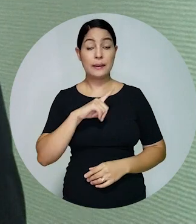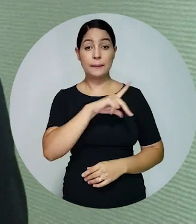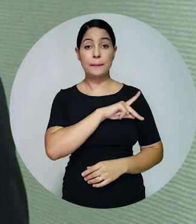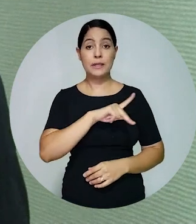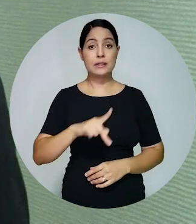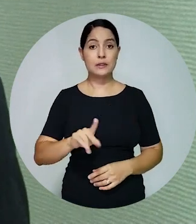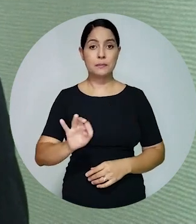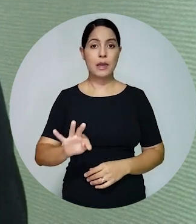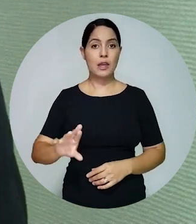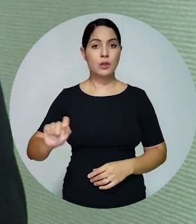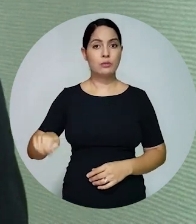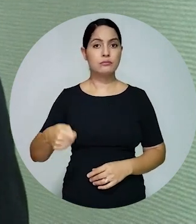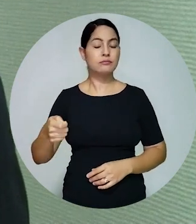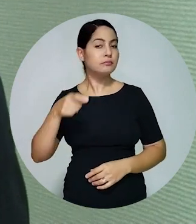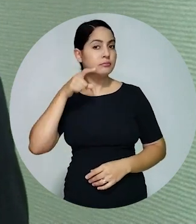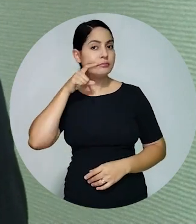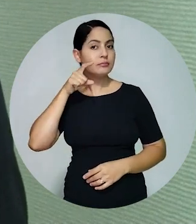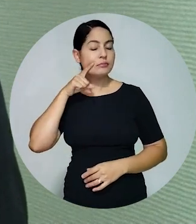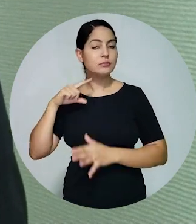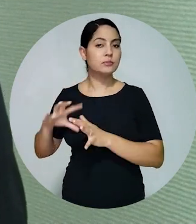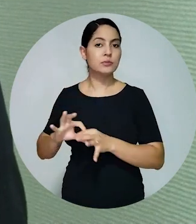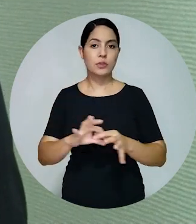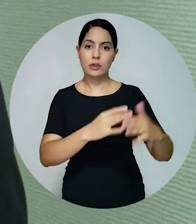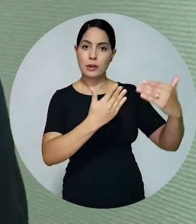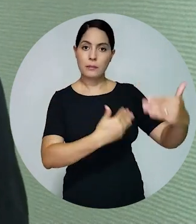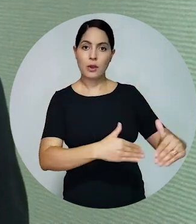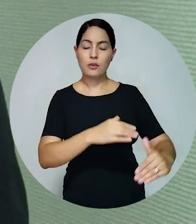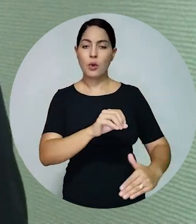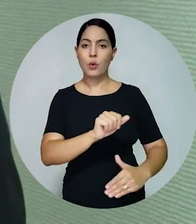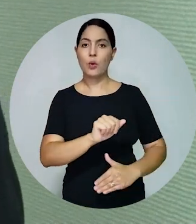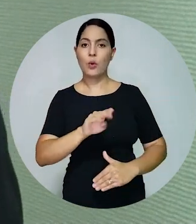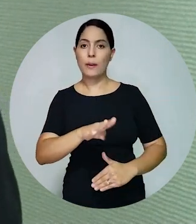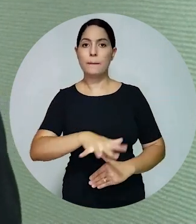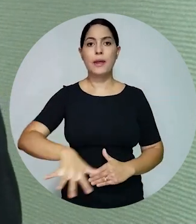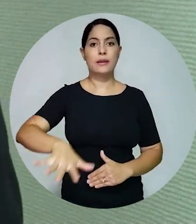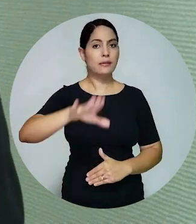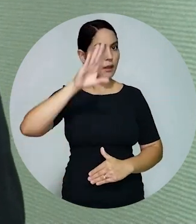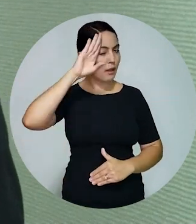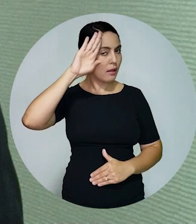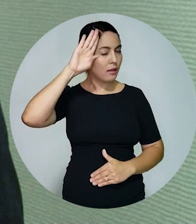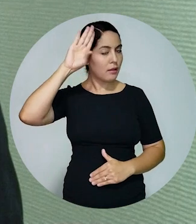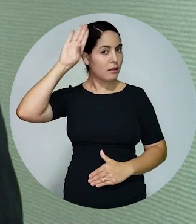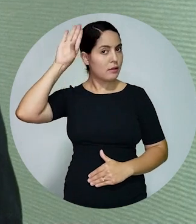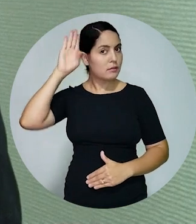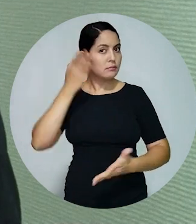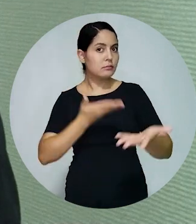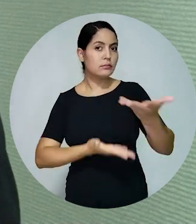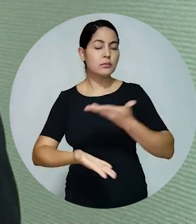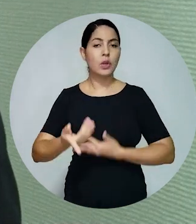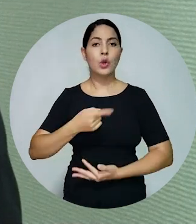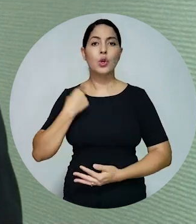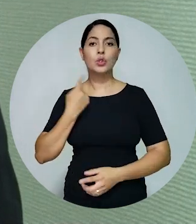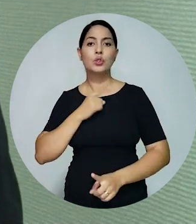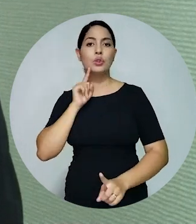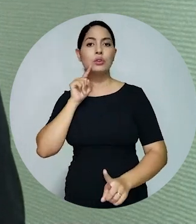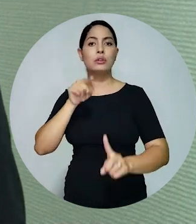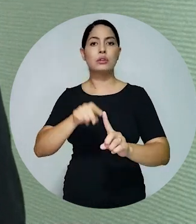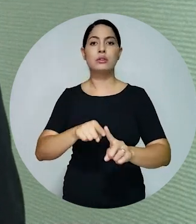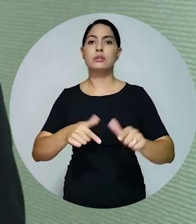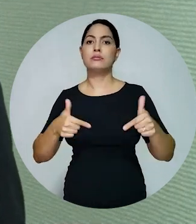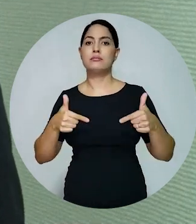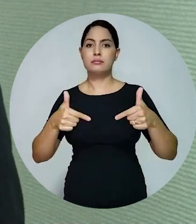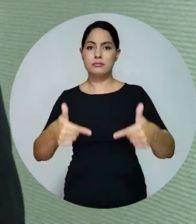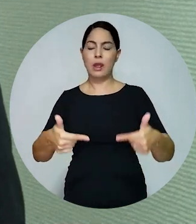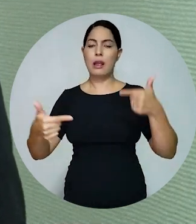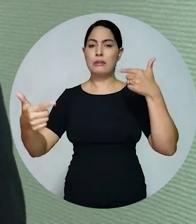determinação do presidente Beto Simonetti de que o exame se aproxime cada vez mais da comunidade acadêmica dos examinados,